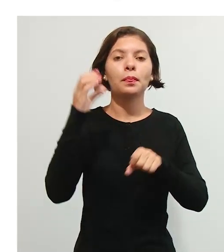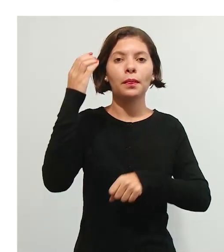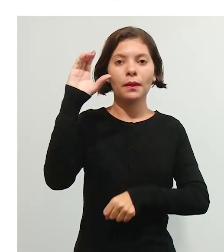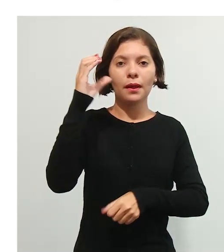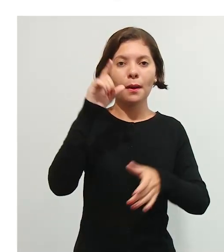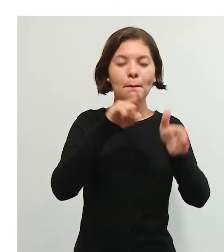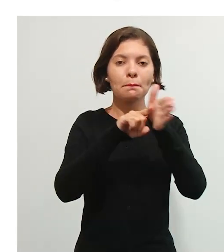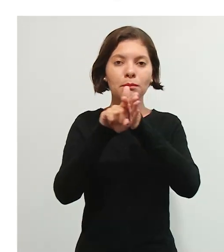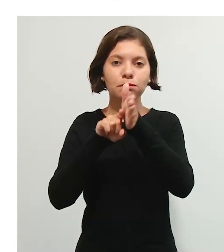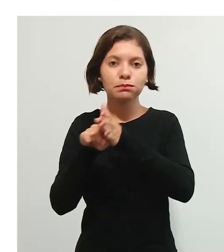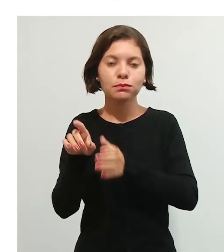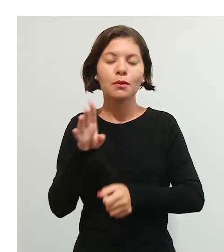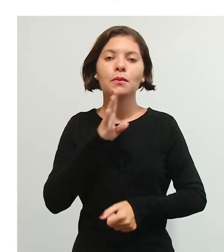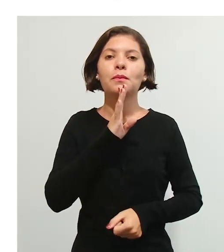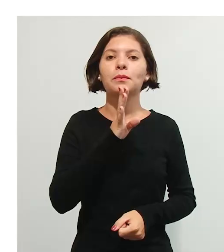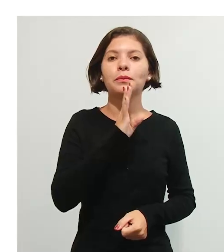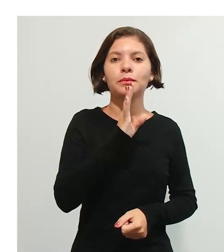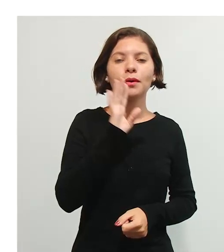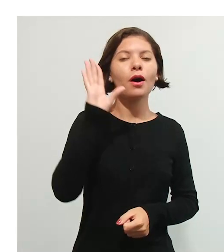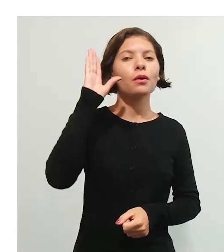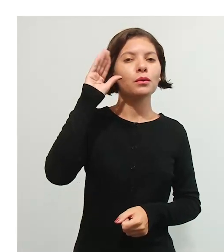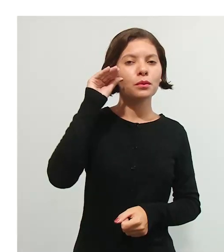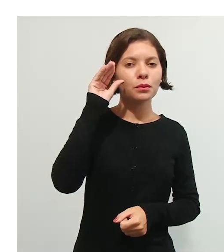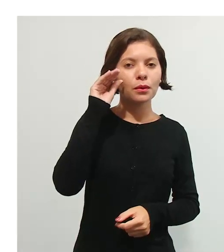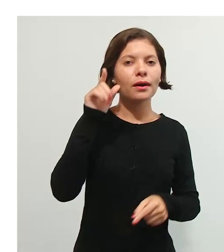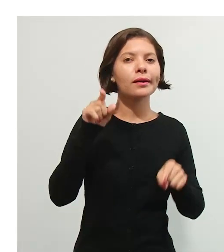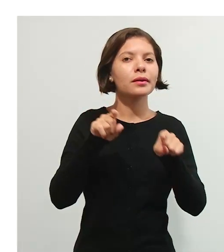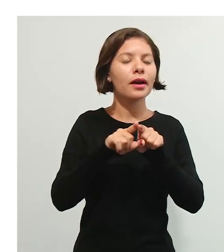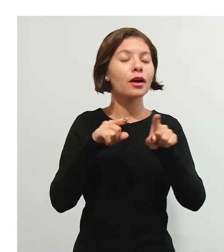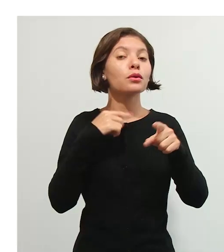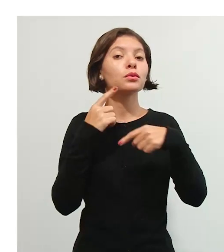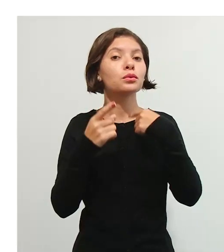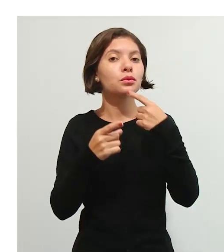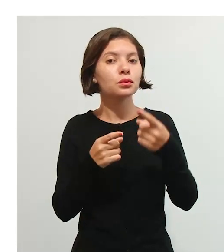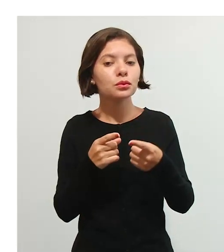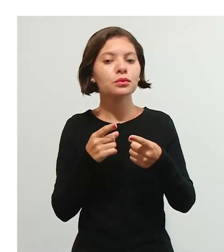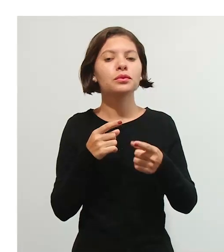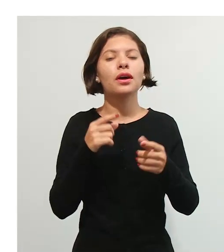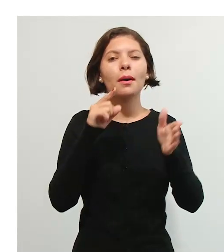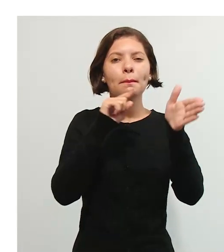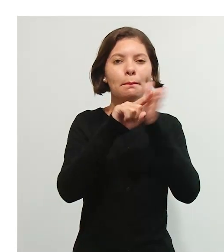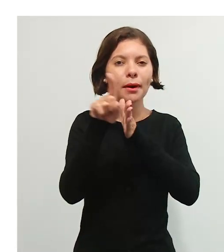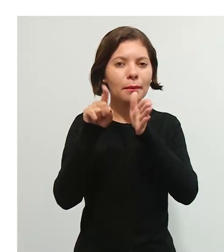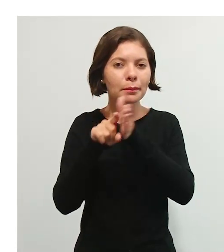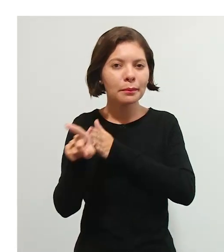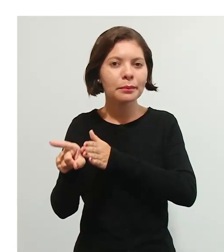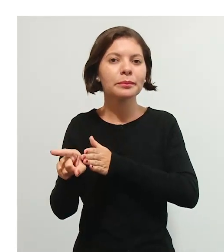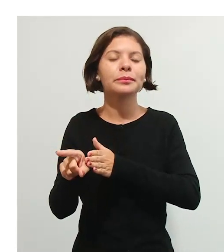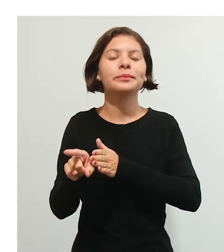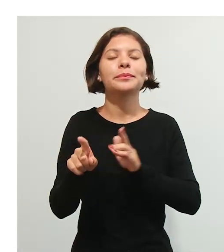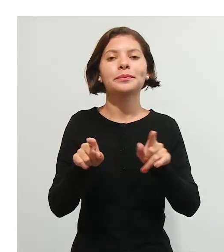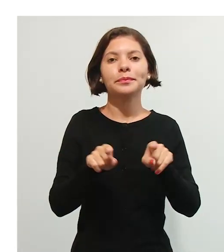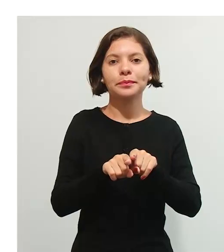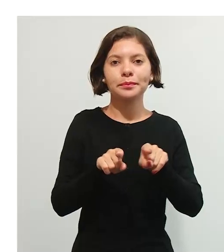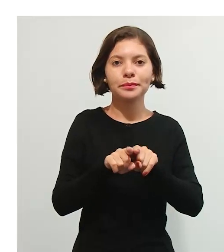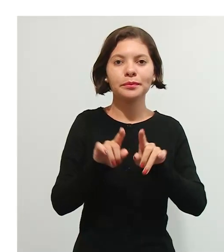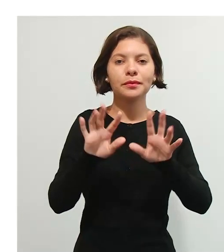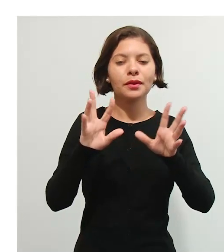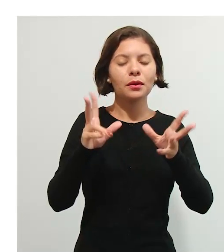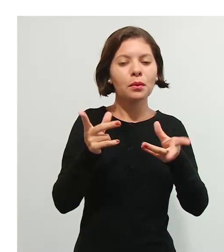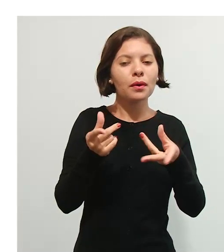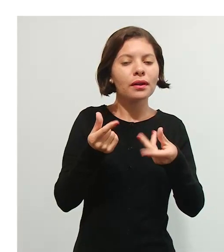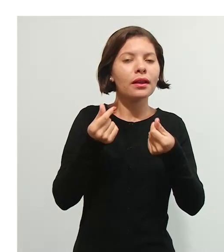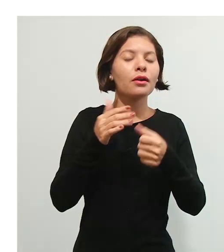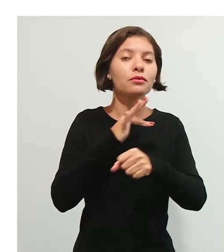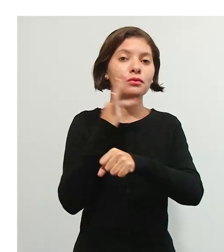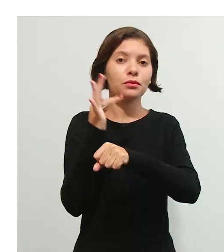ciência pesquisa e conhecimento curiosidade dúvida busca e argumentação qualidade